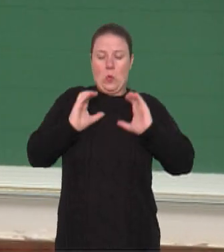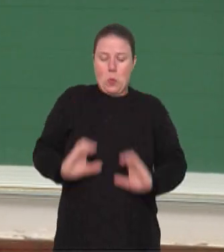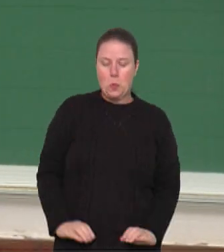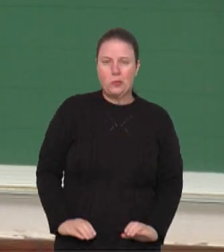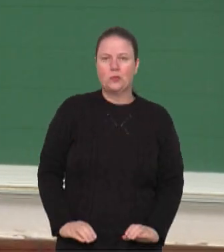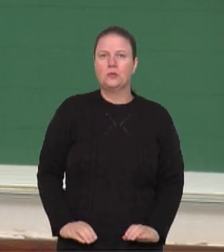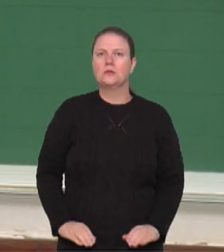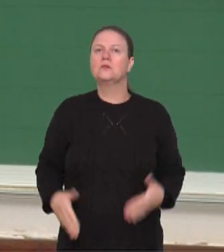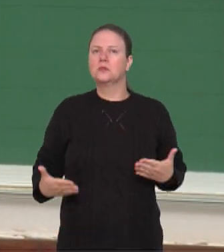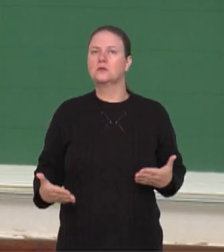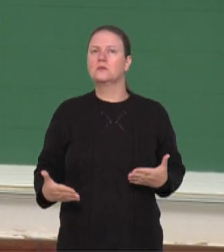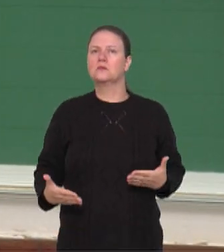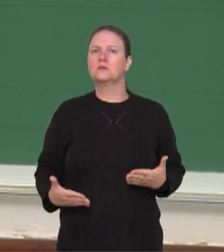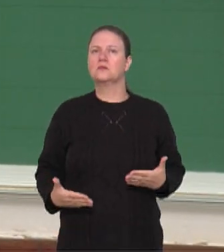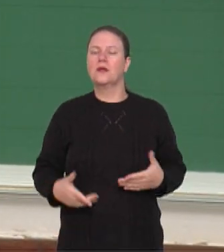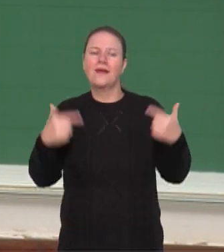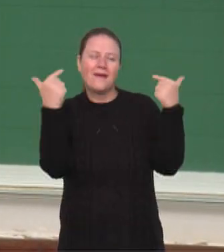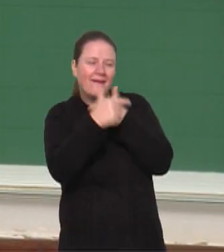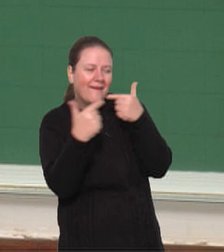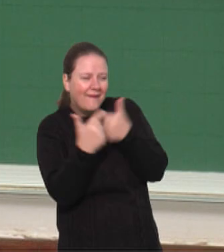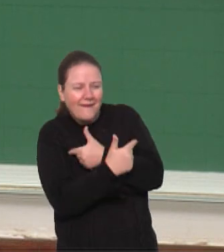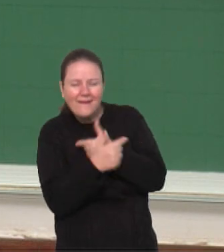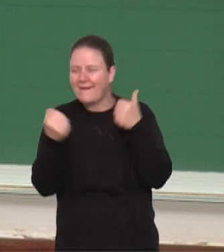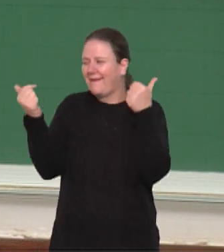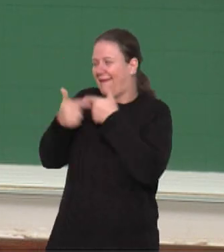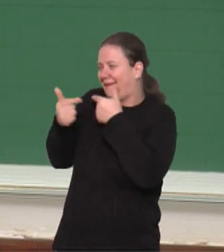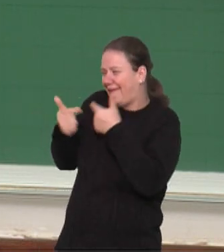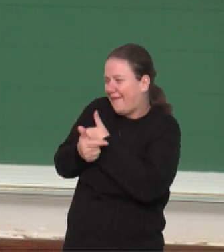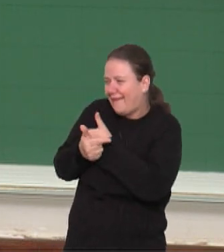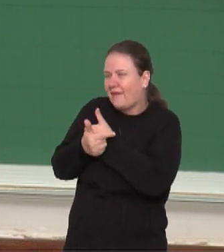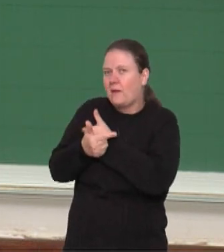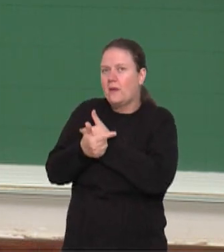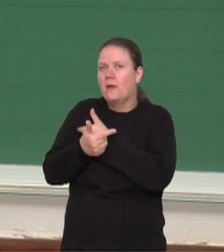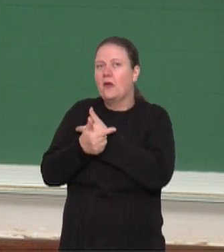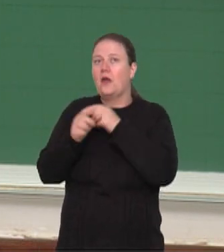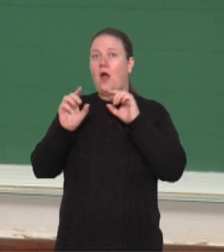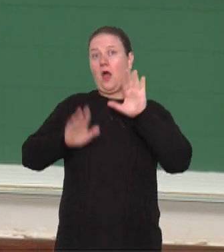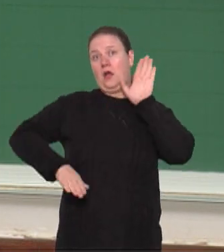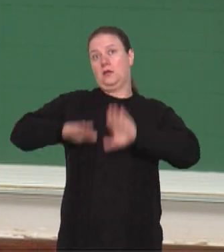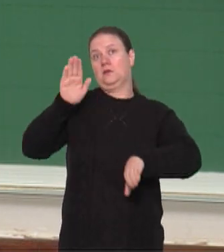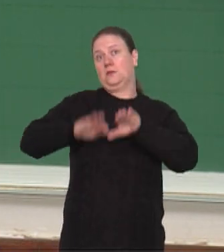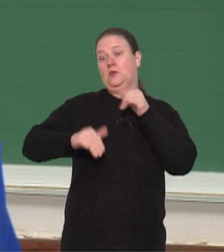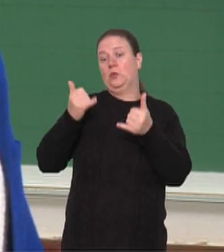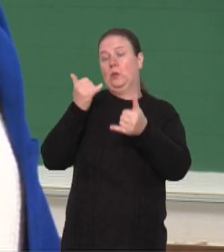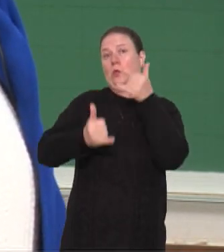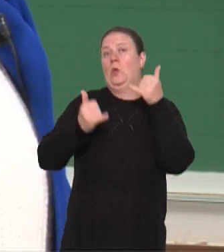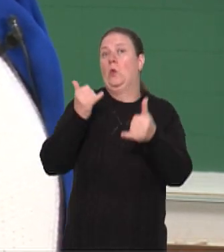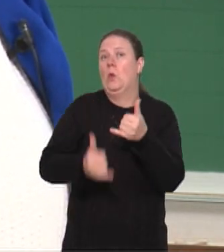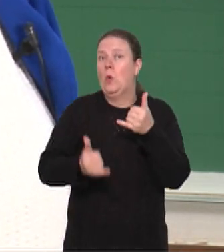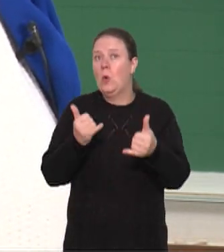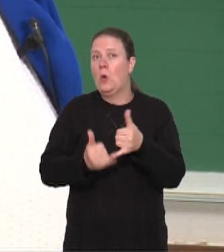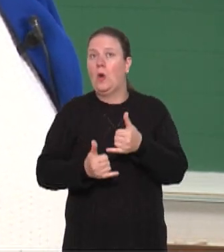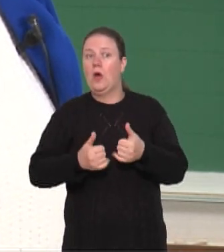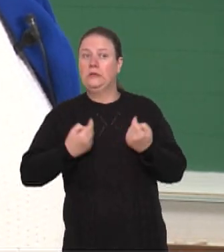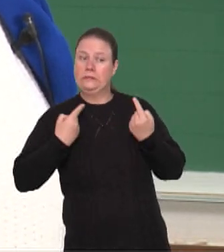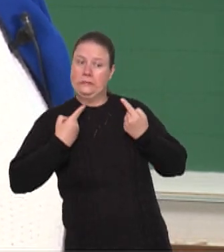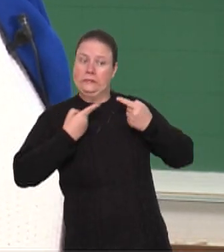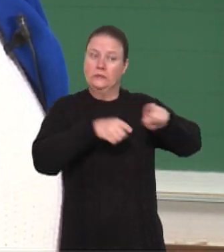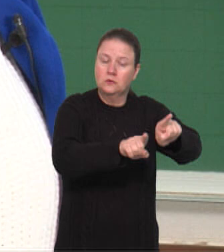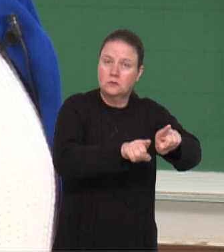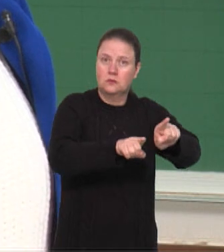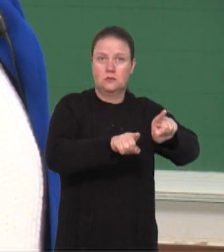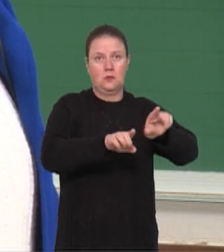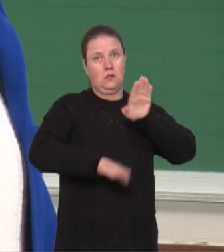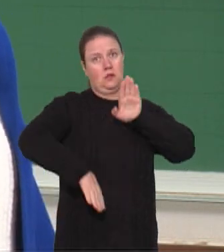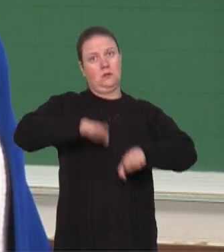uma situação que as pessoas vão rirem, né? Meio que beira ali a ridicularização da situação ou da pessoa, né? Então,